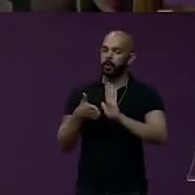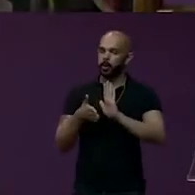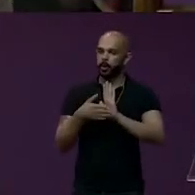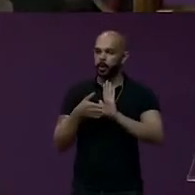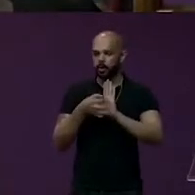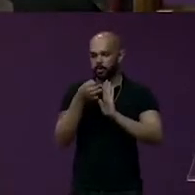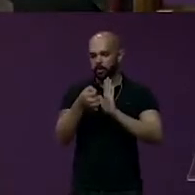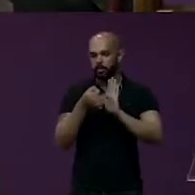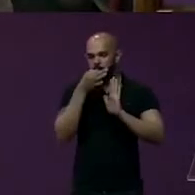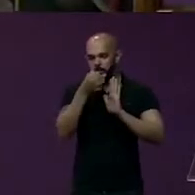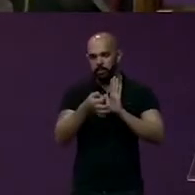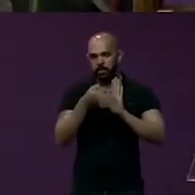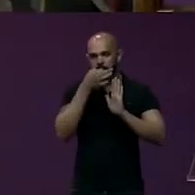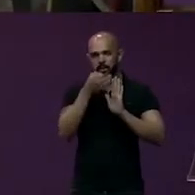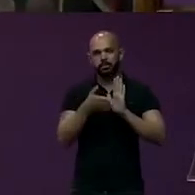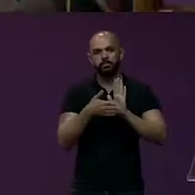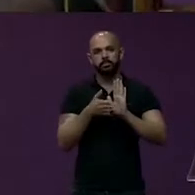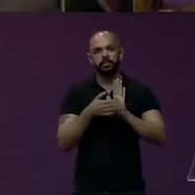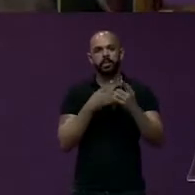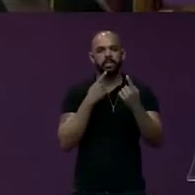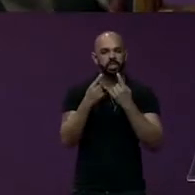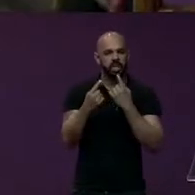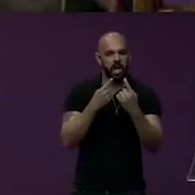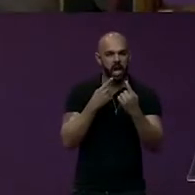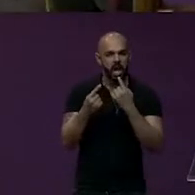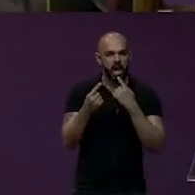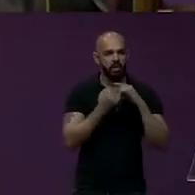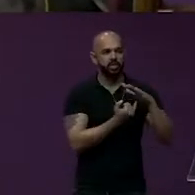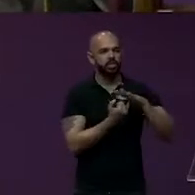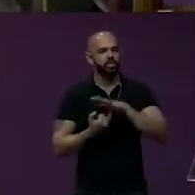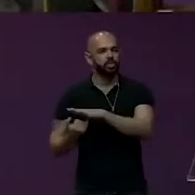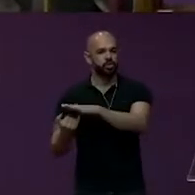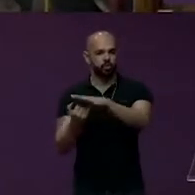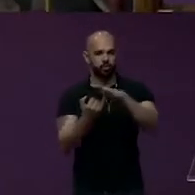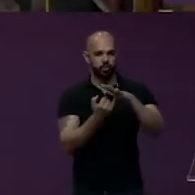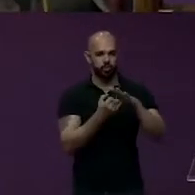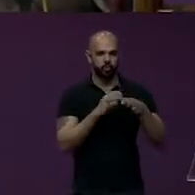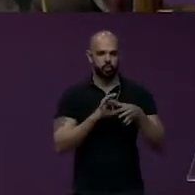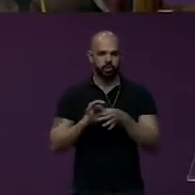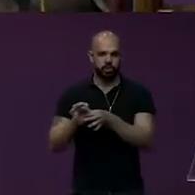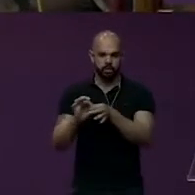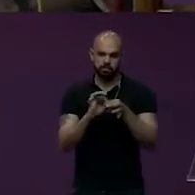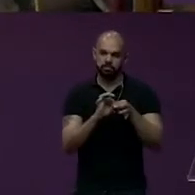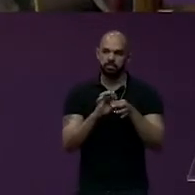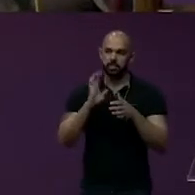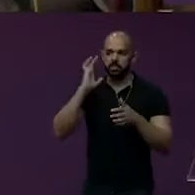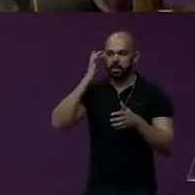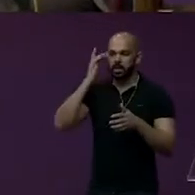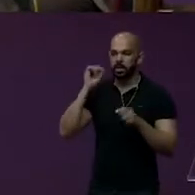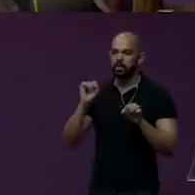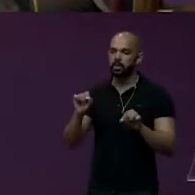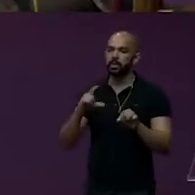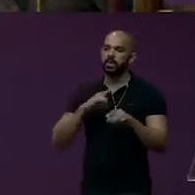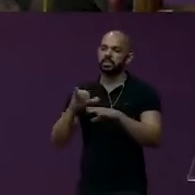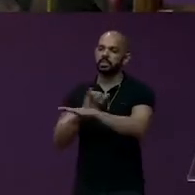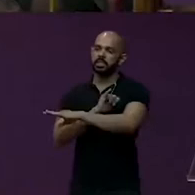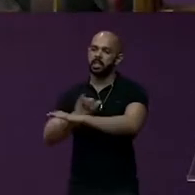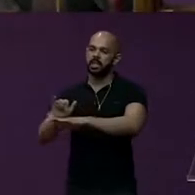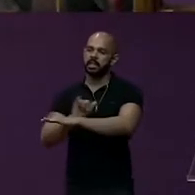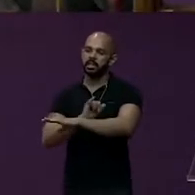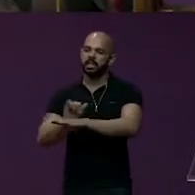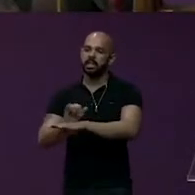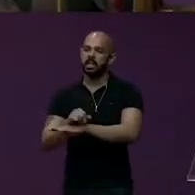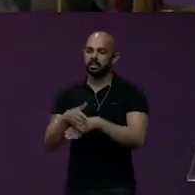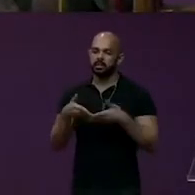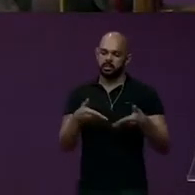propositivos a partir do diálogo entre essas instituições. Então, acho que são... mecanismos, né,